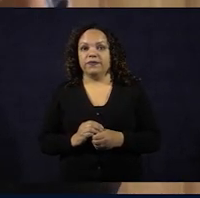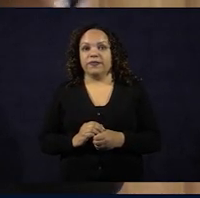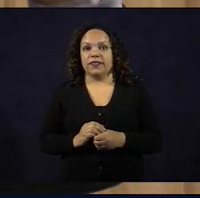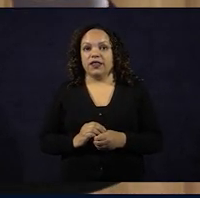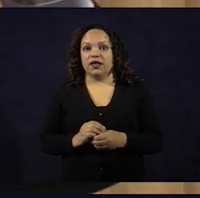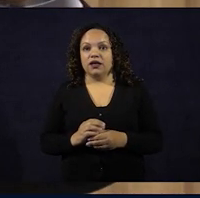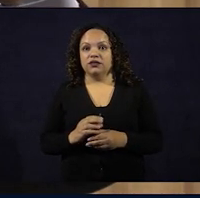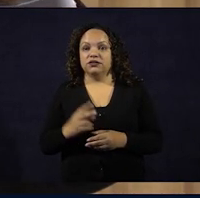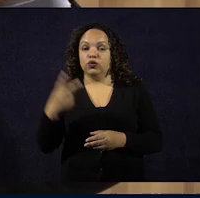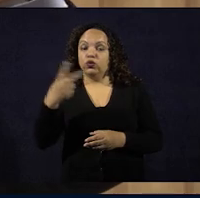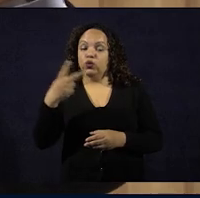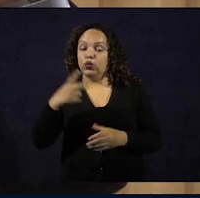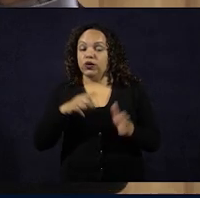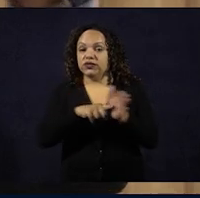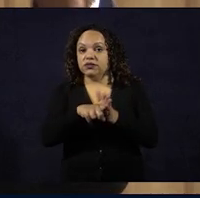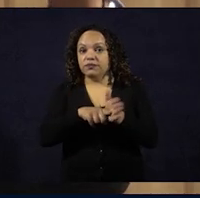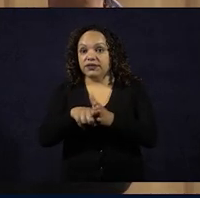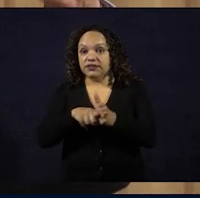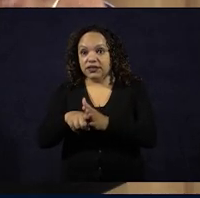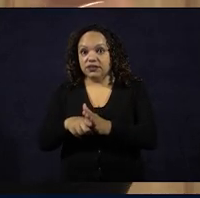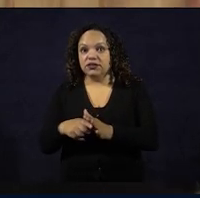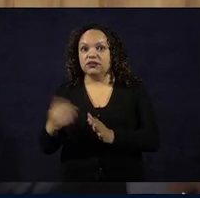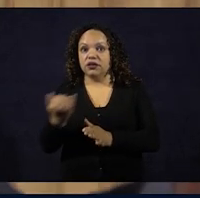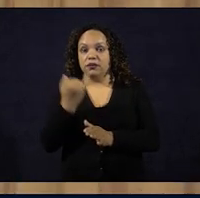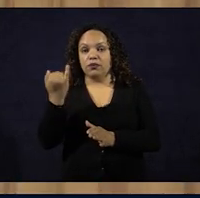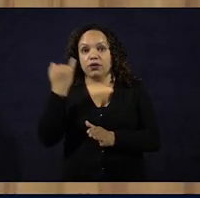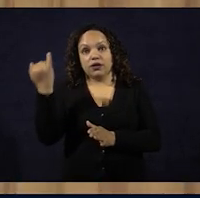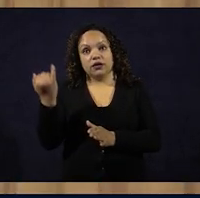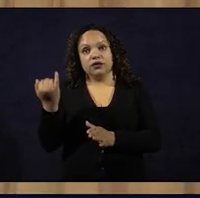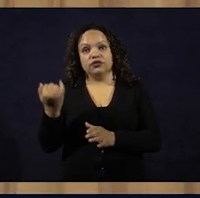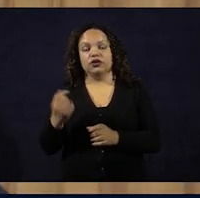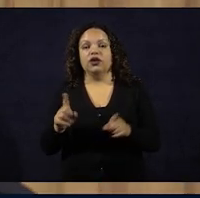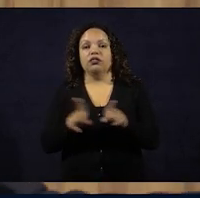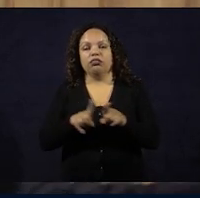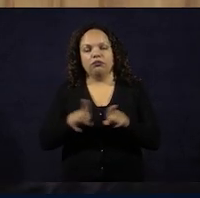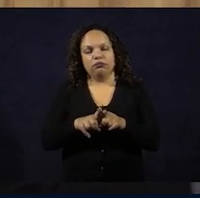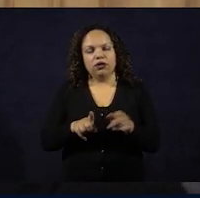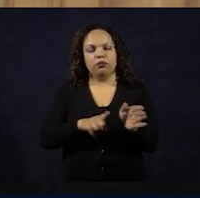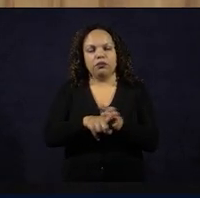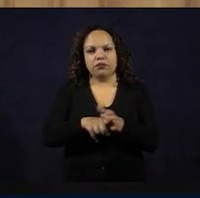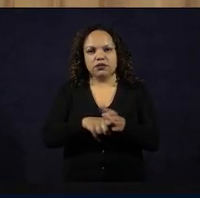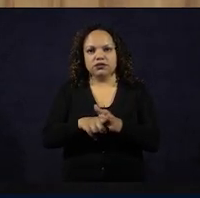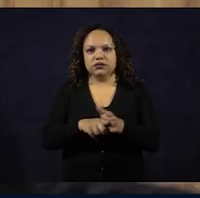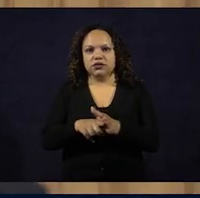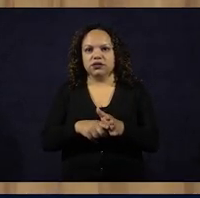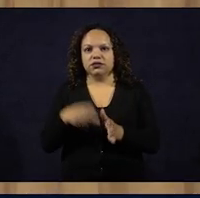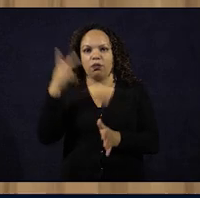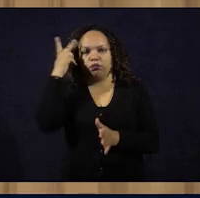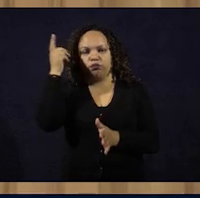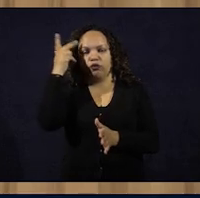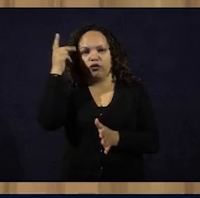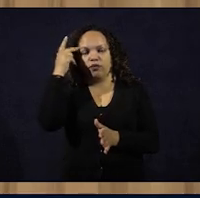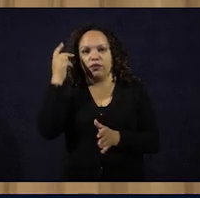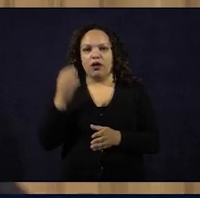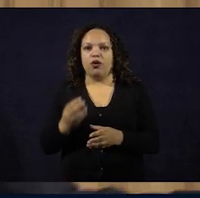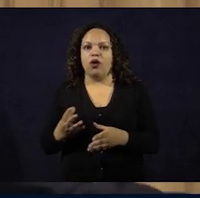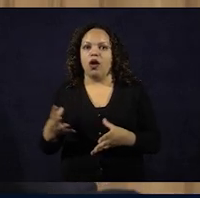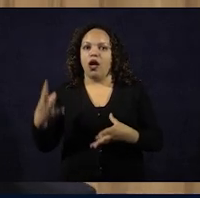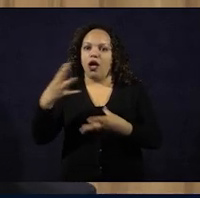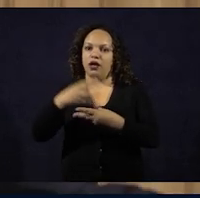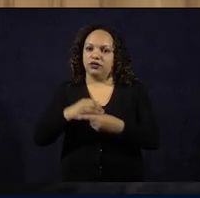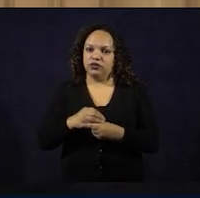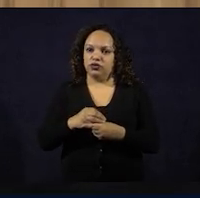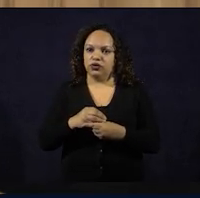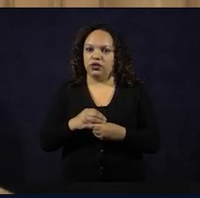emitido Então são duas pesquisas relevantes e aí tem uma pesquisa natural que você adicionado na alimentação o